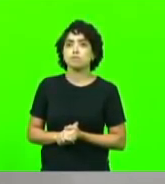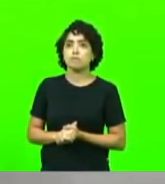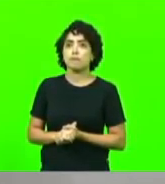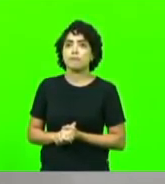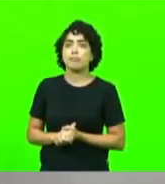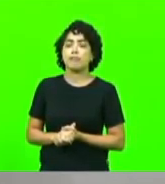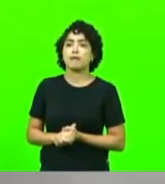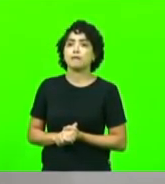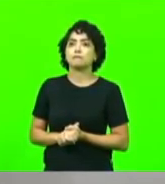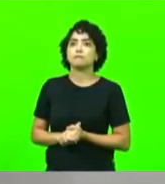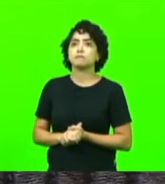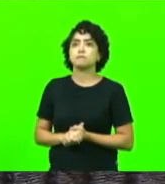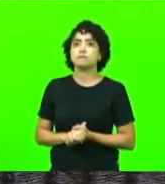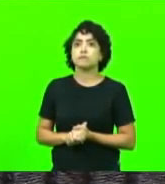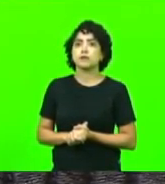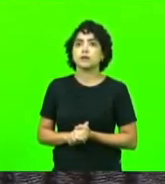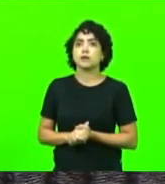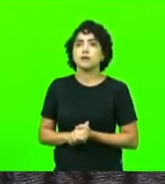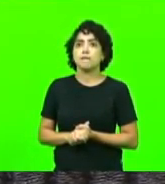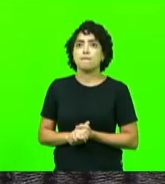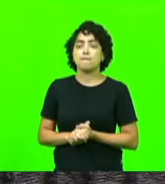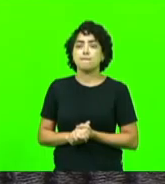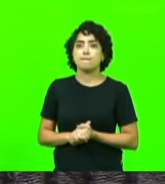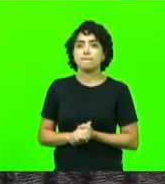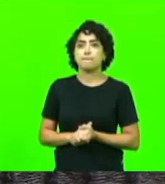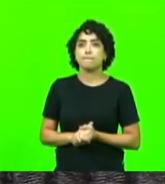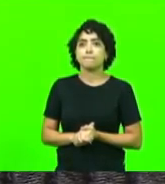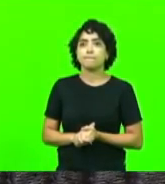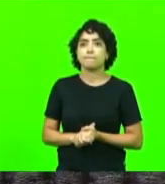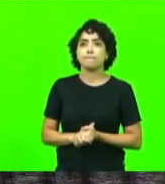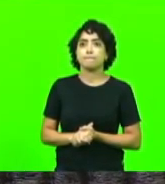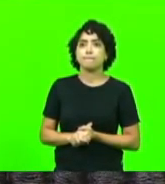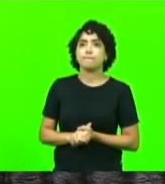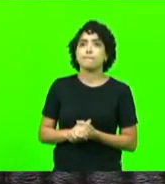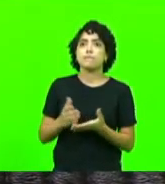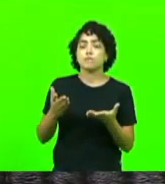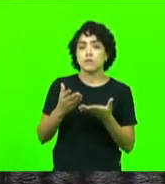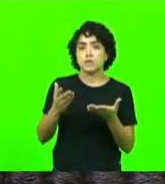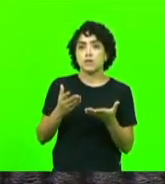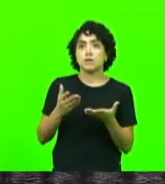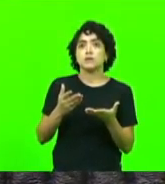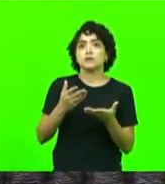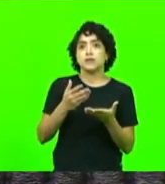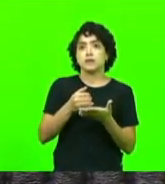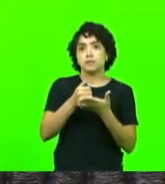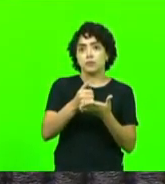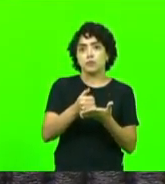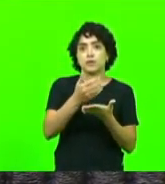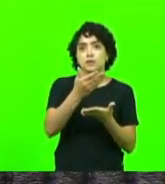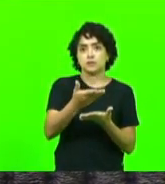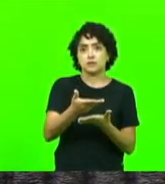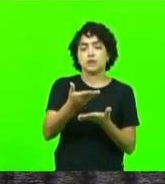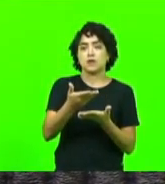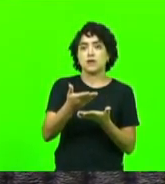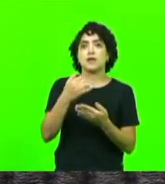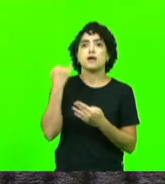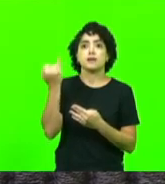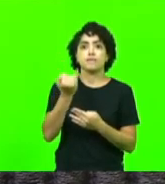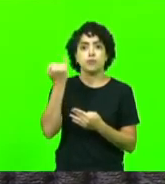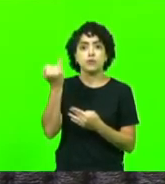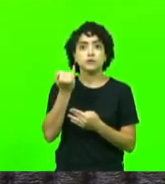senhor. Deputado Ismael, Vossa Excelência com a palavra. Ratificar aqui suas palavras, de fato, a importância dessas